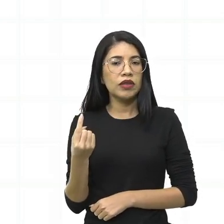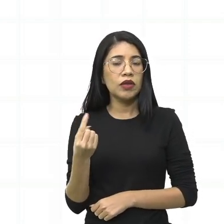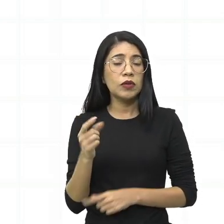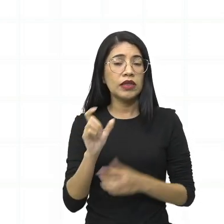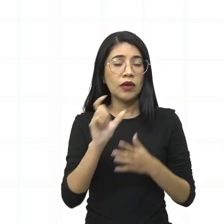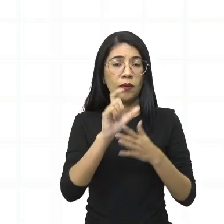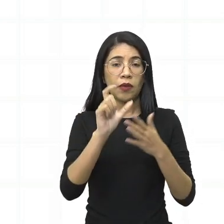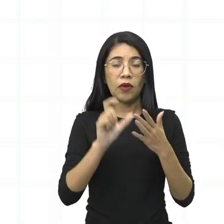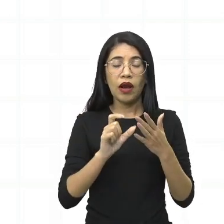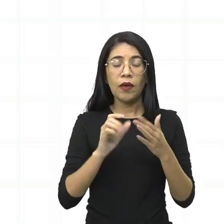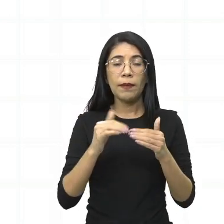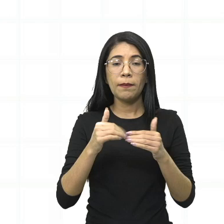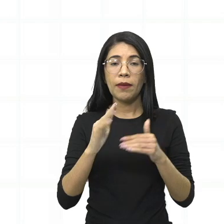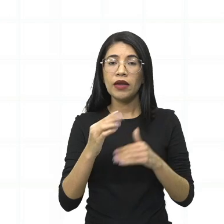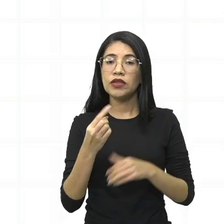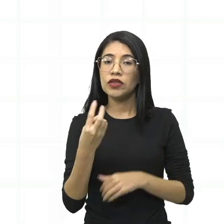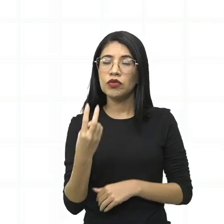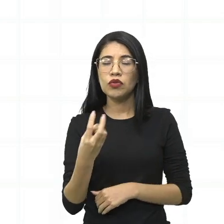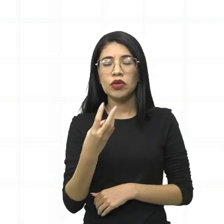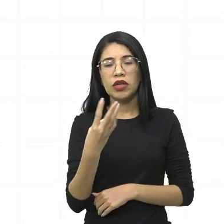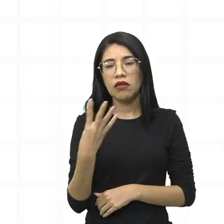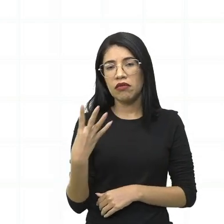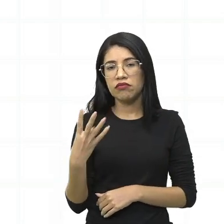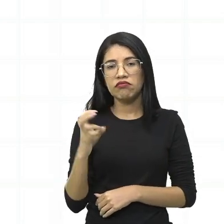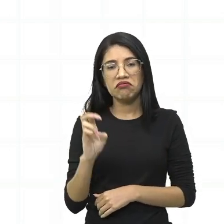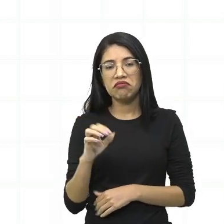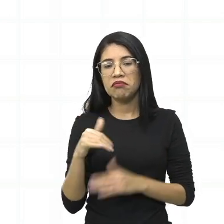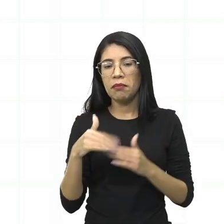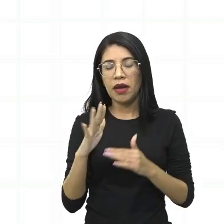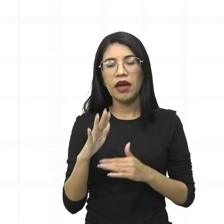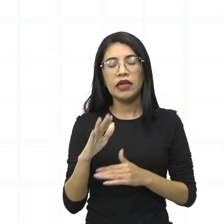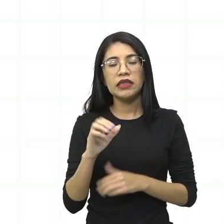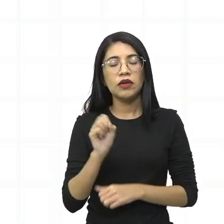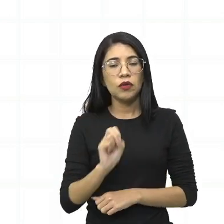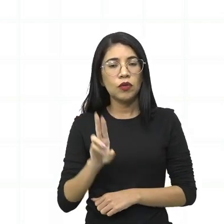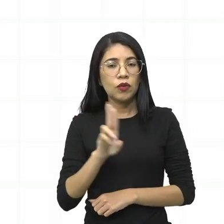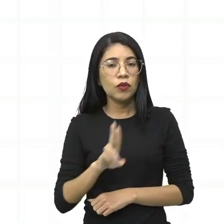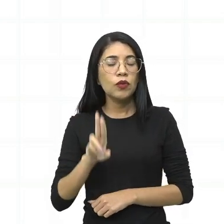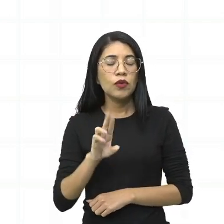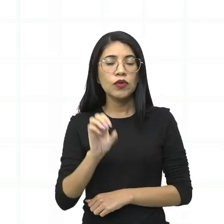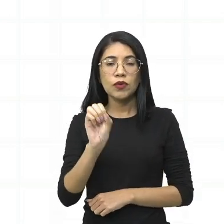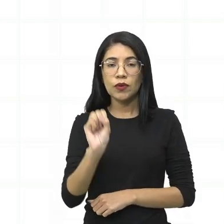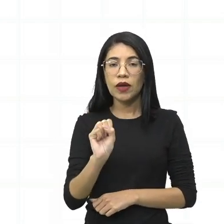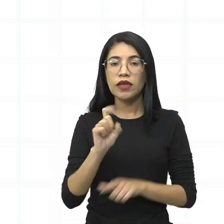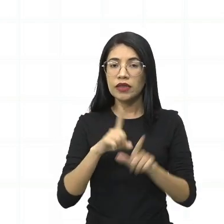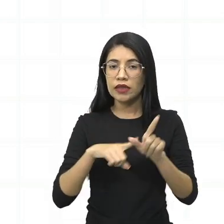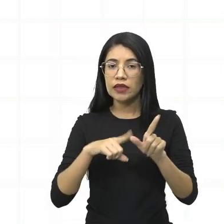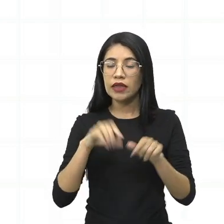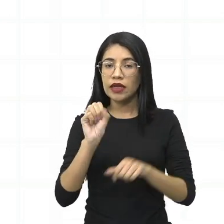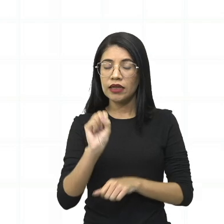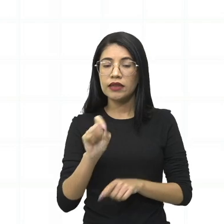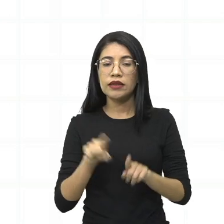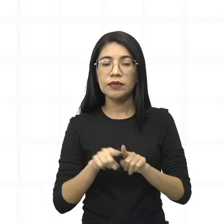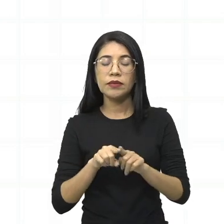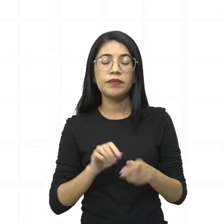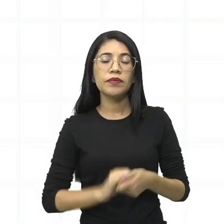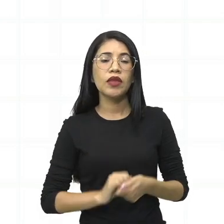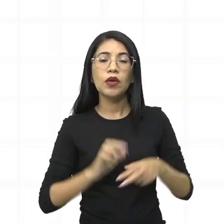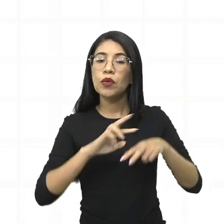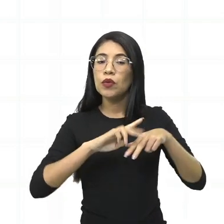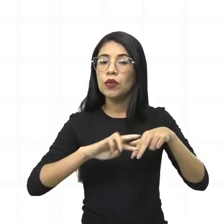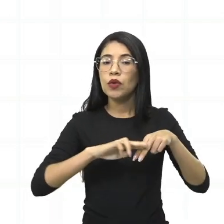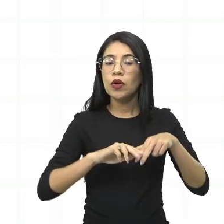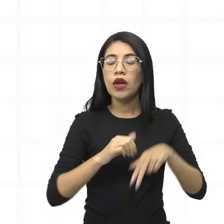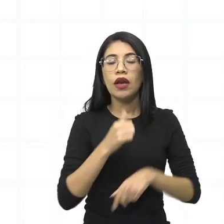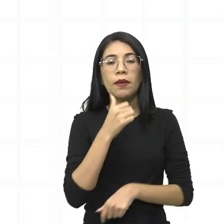Então, tenho garotos com a presença do S, tá? A mesma coisa que a flexão de gênero,